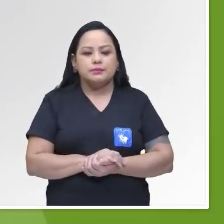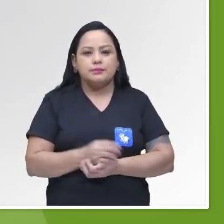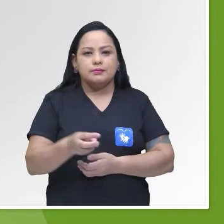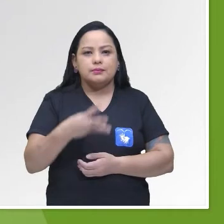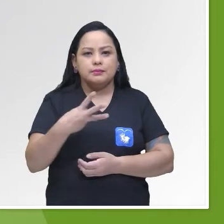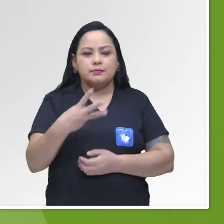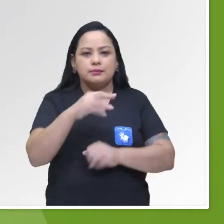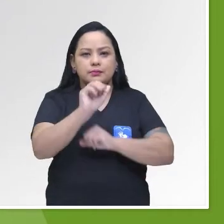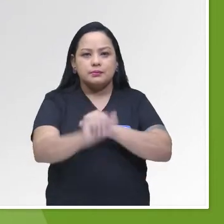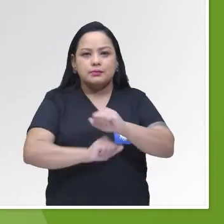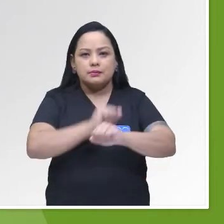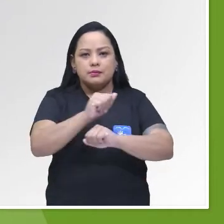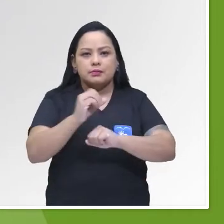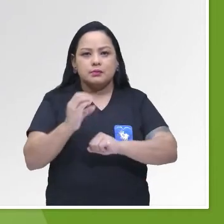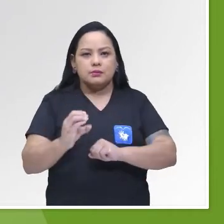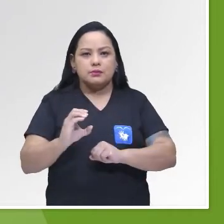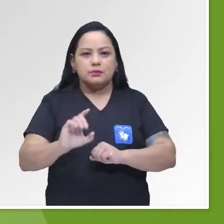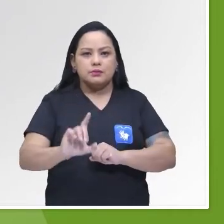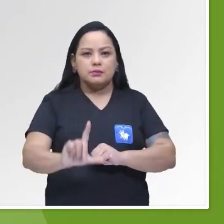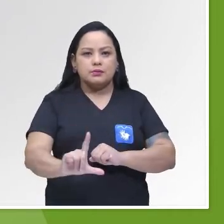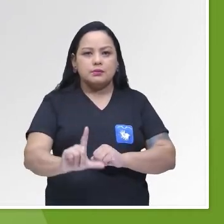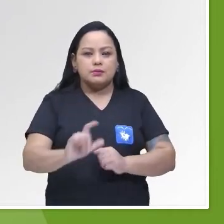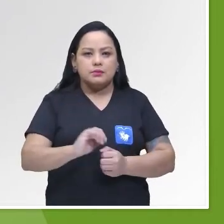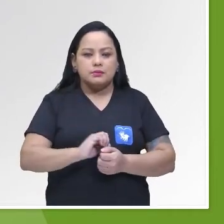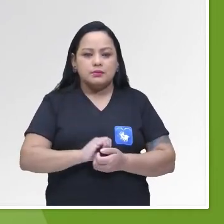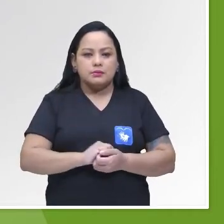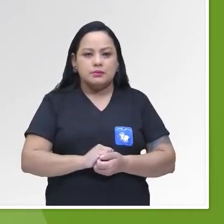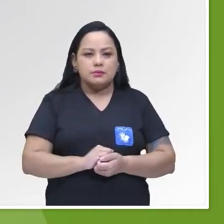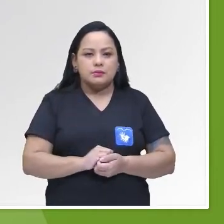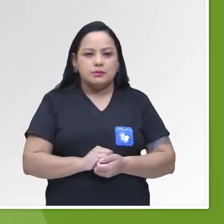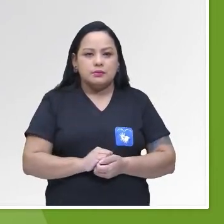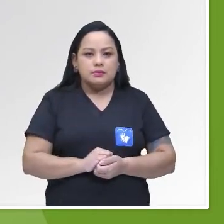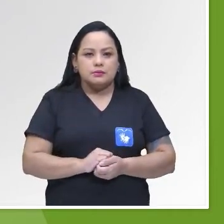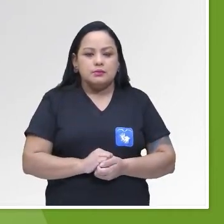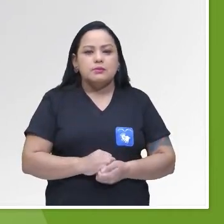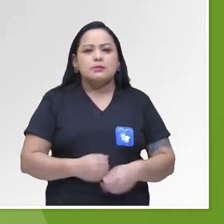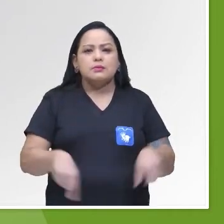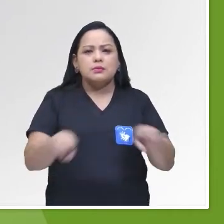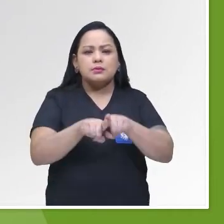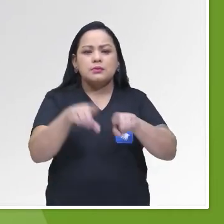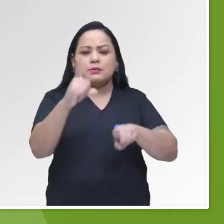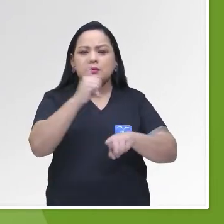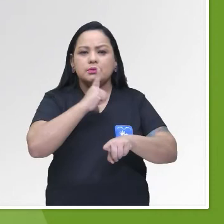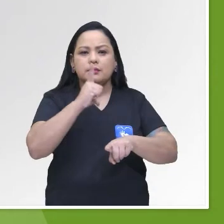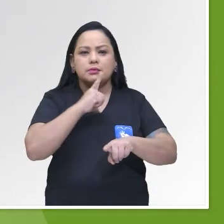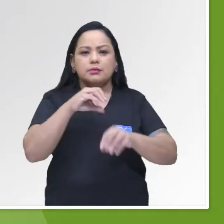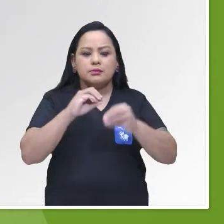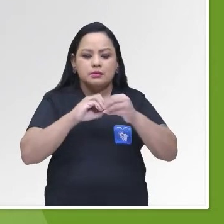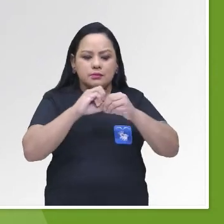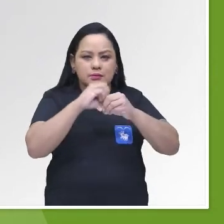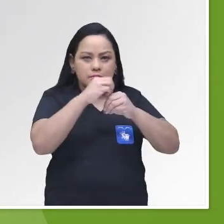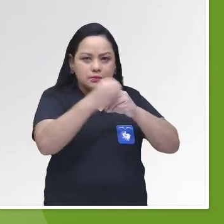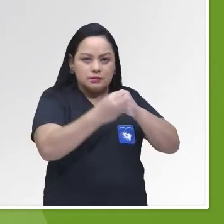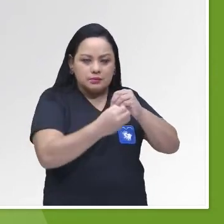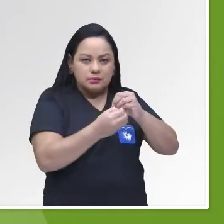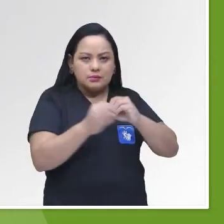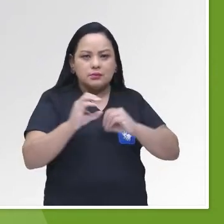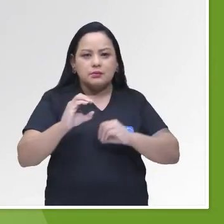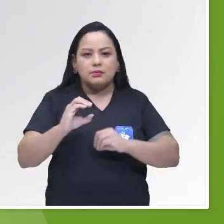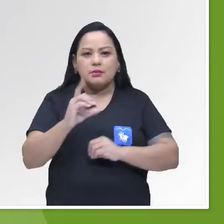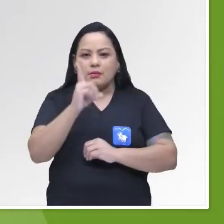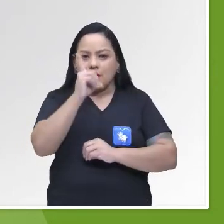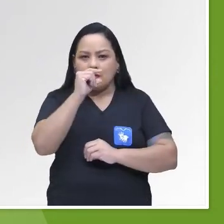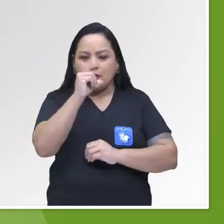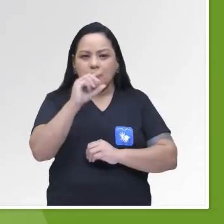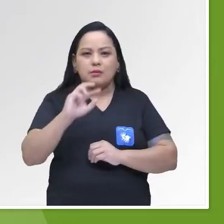3 átomos de cloro. E eu também tenho a molécula da água, né?